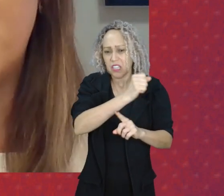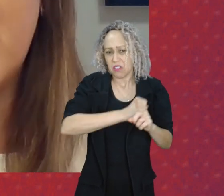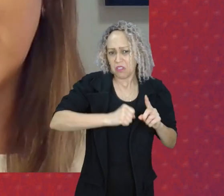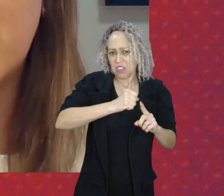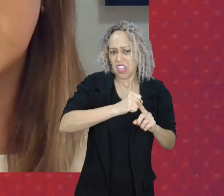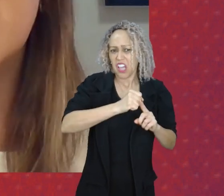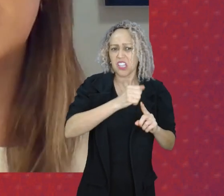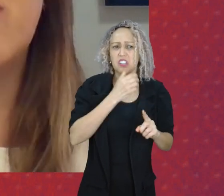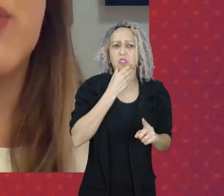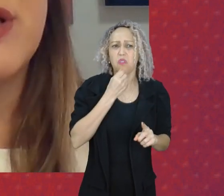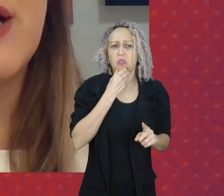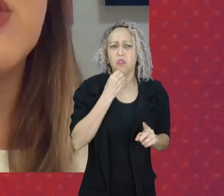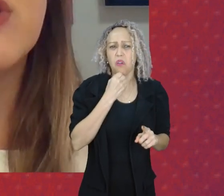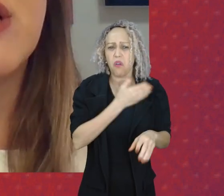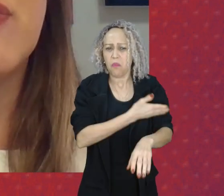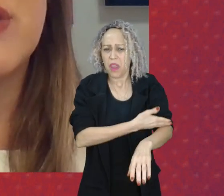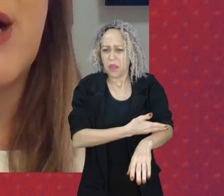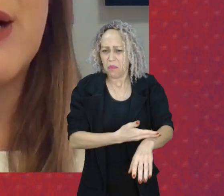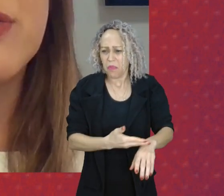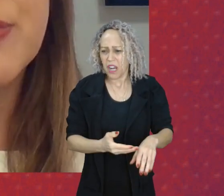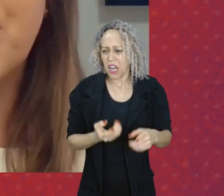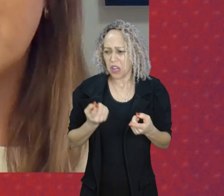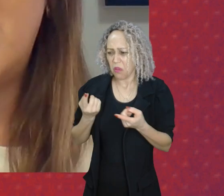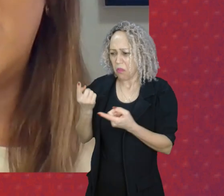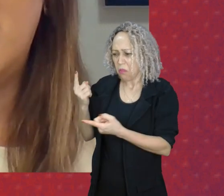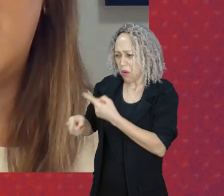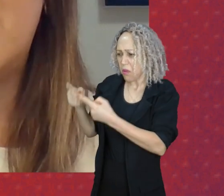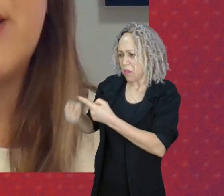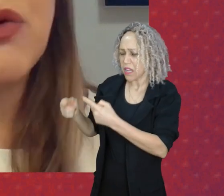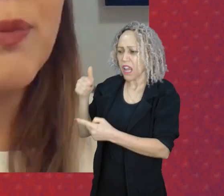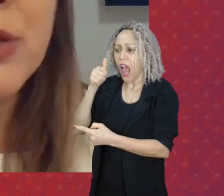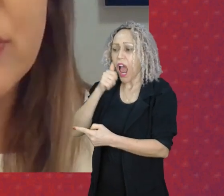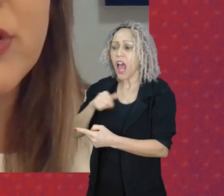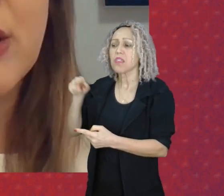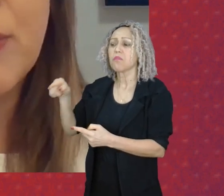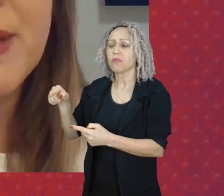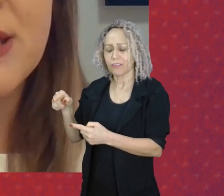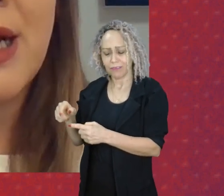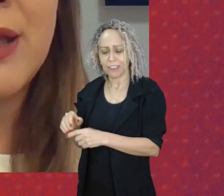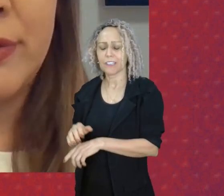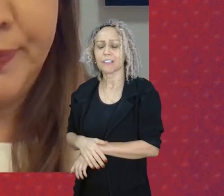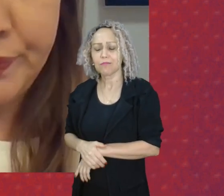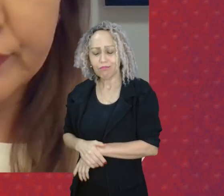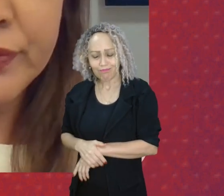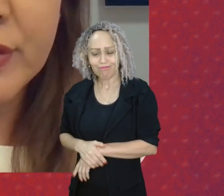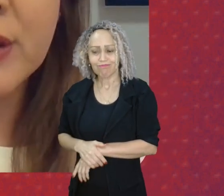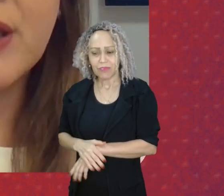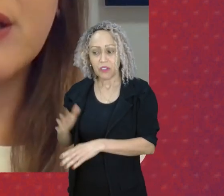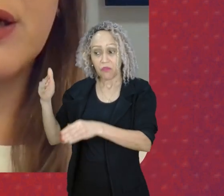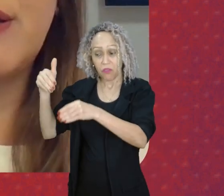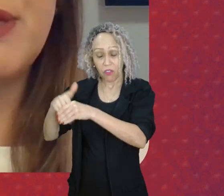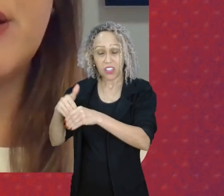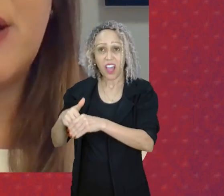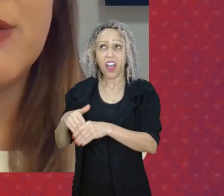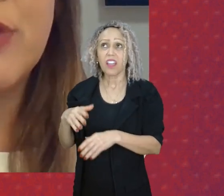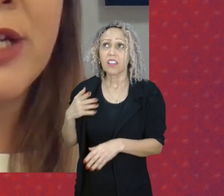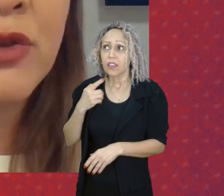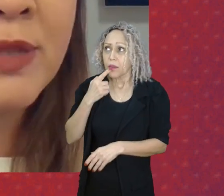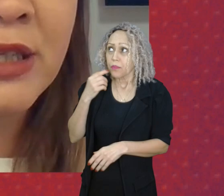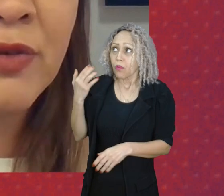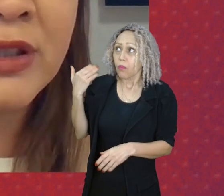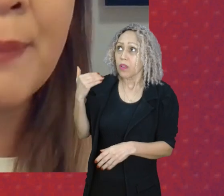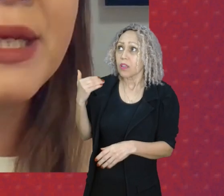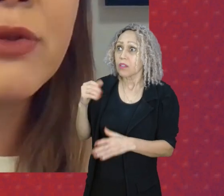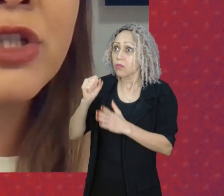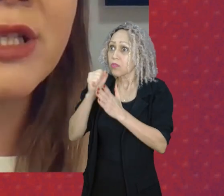por homens brancos de votarem, de serem votados até o começo do século passado. Né? As